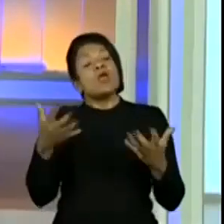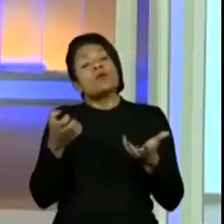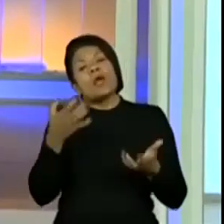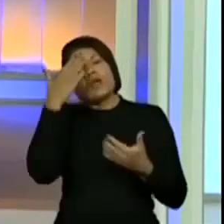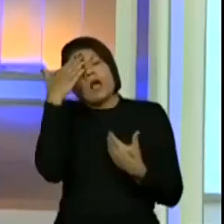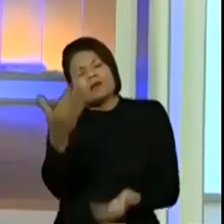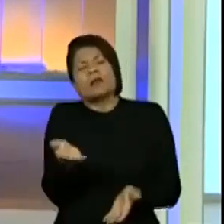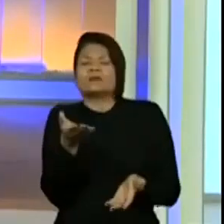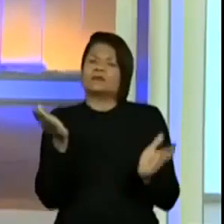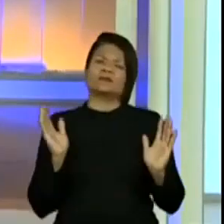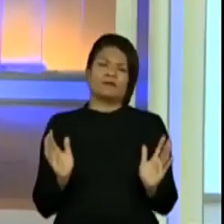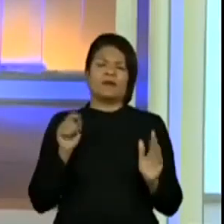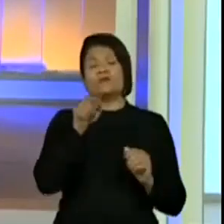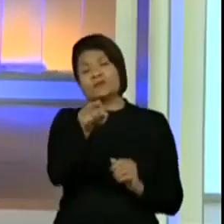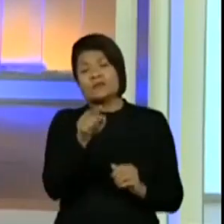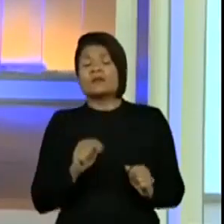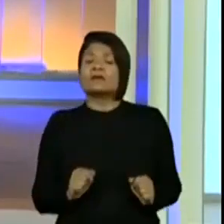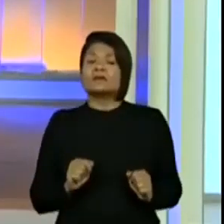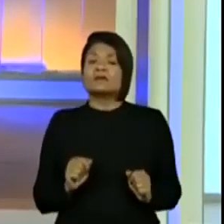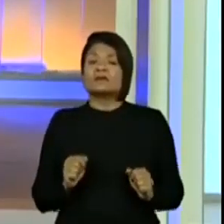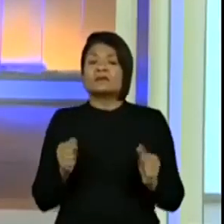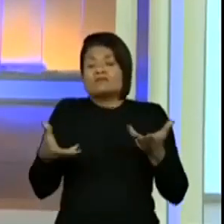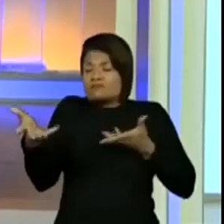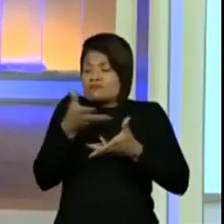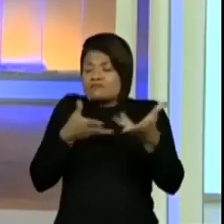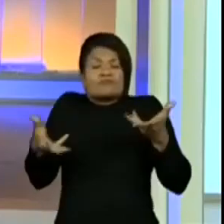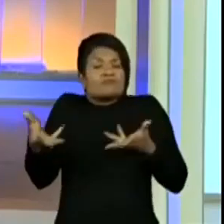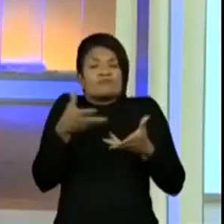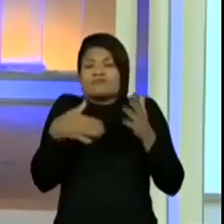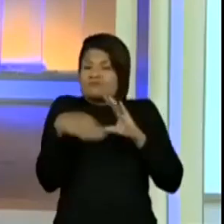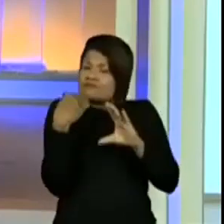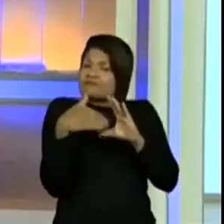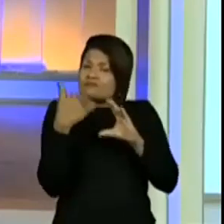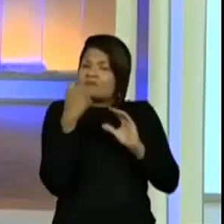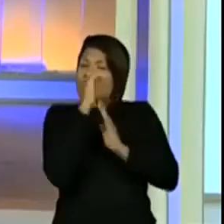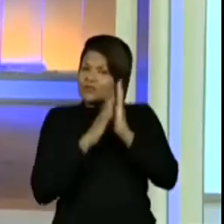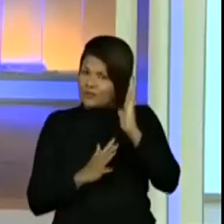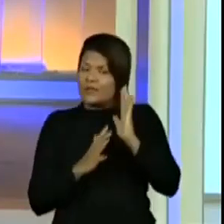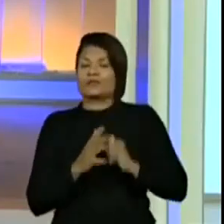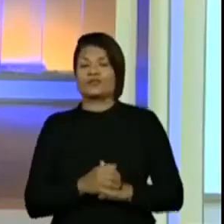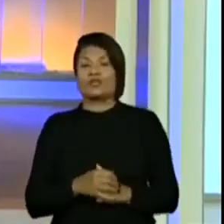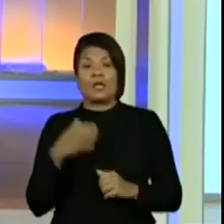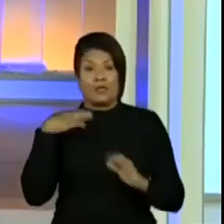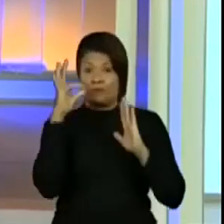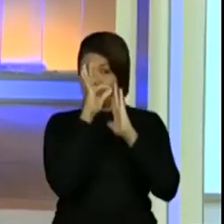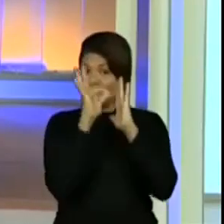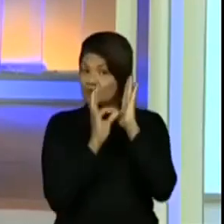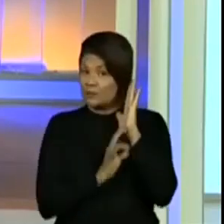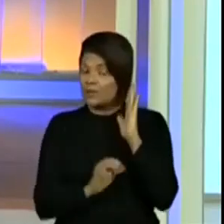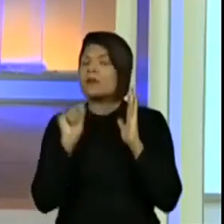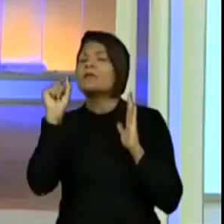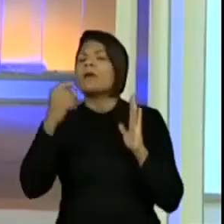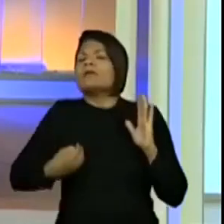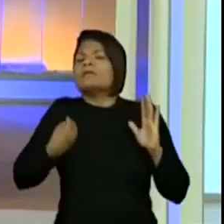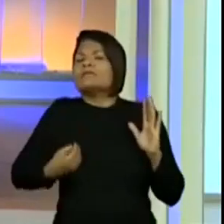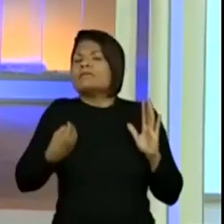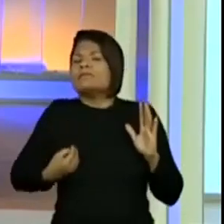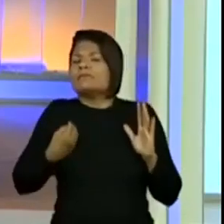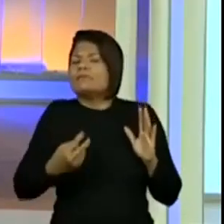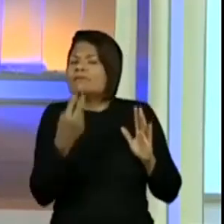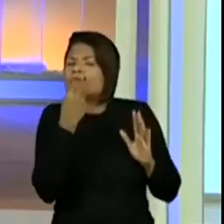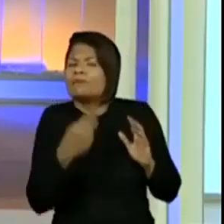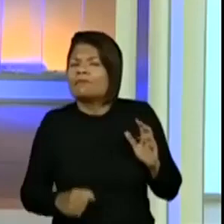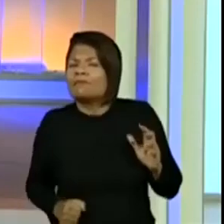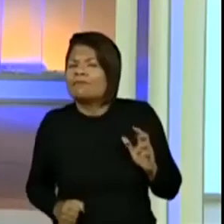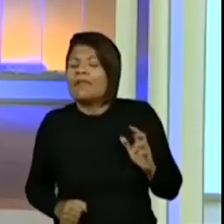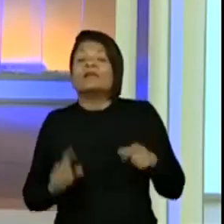o compartilhamento das atividades. E aí, o que a gente vai fazer agora? Vou fazer a chamada para ver quem está e depois eu vou corrigir a atividade